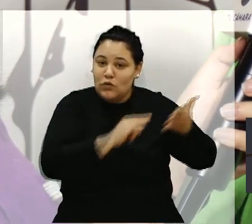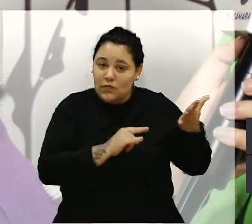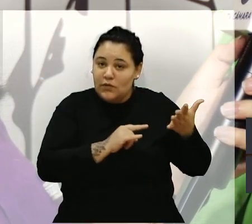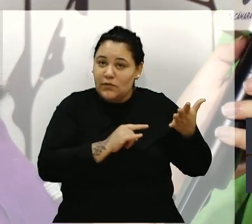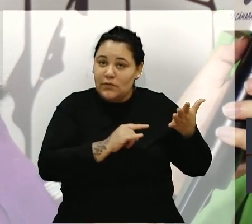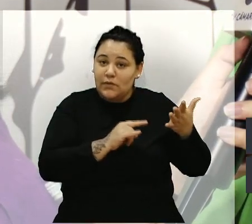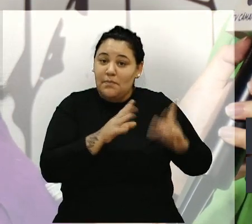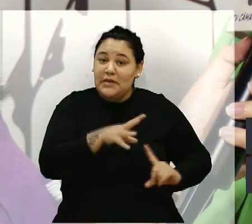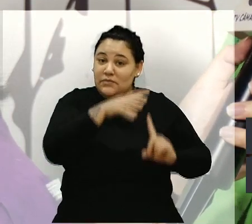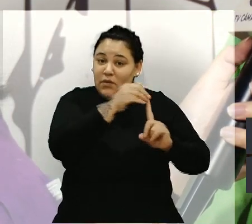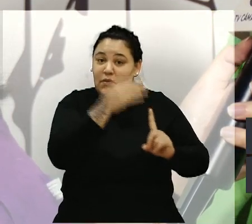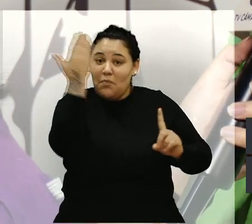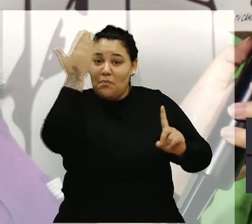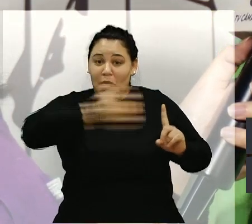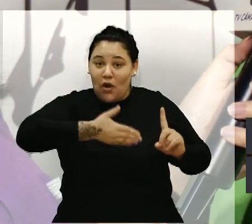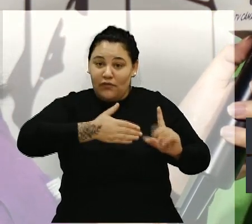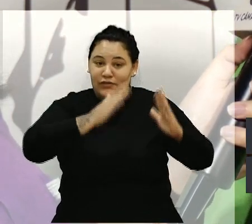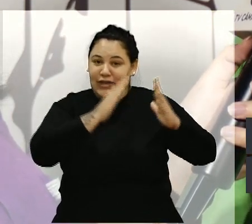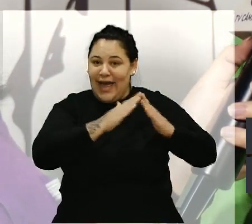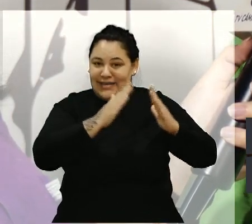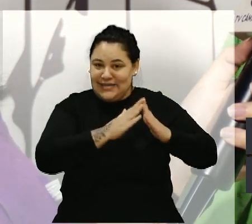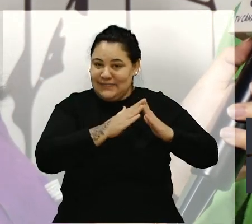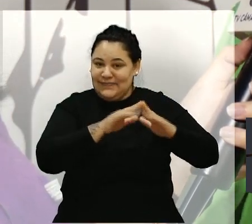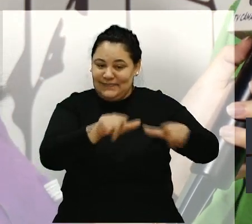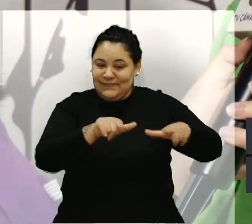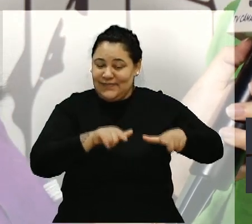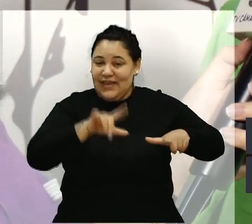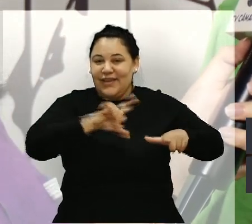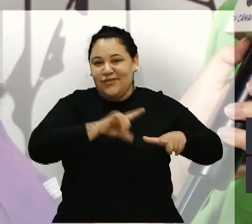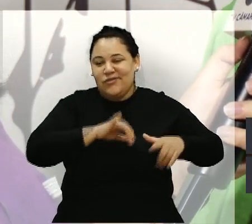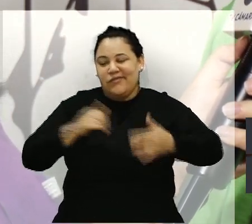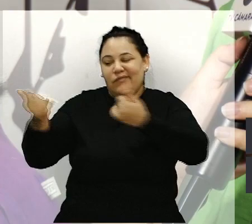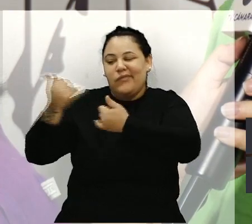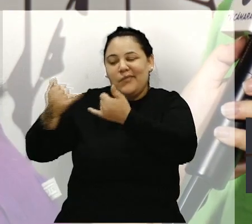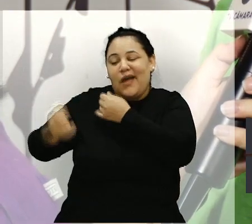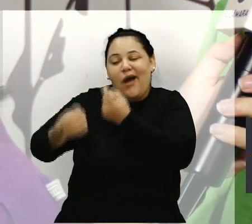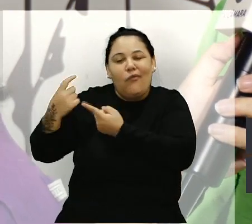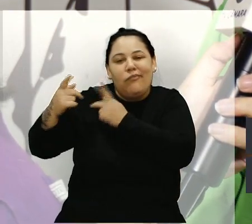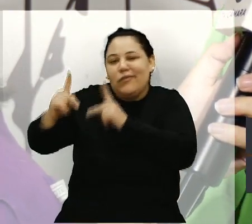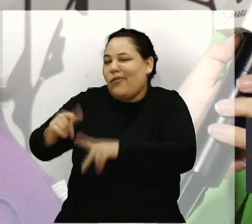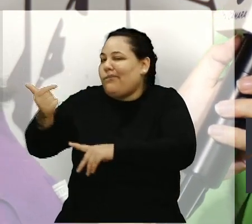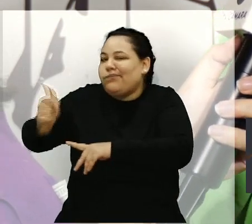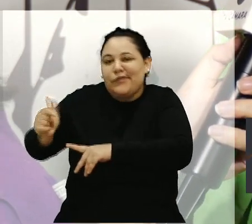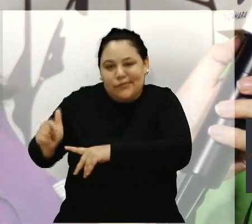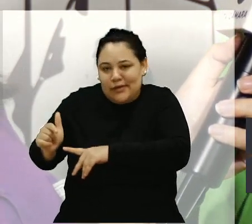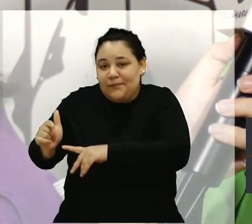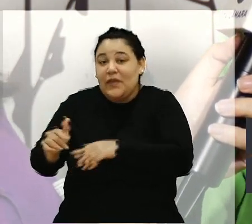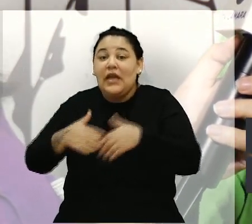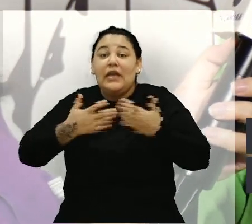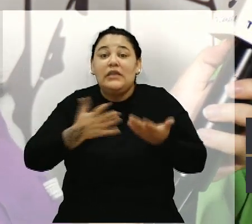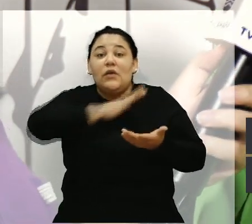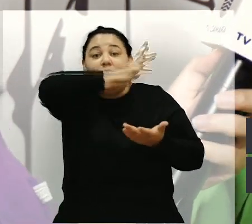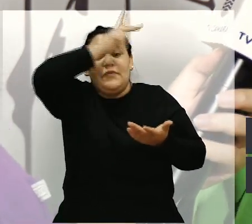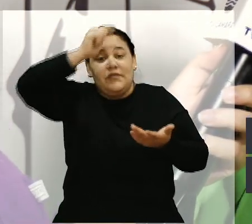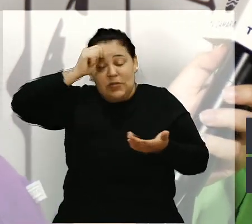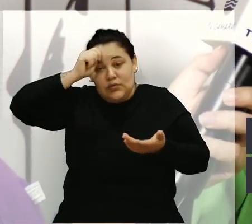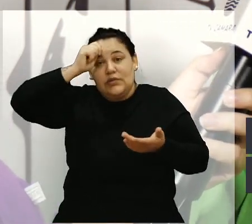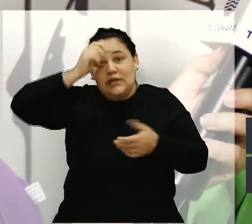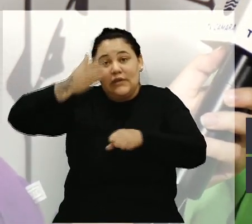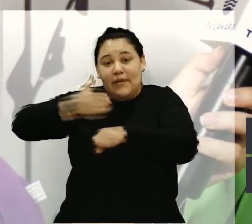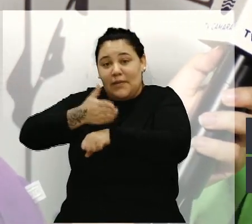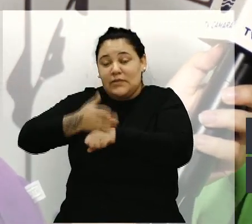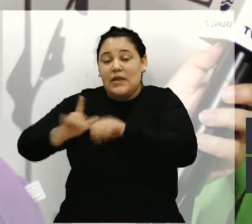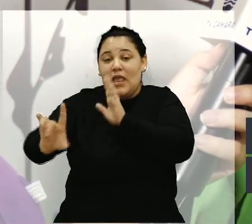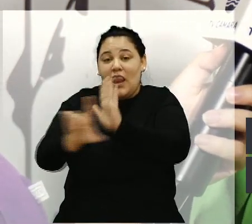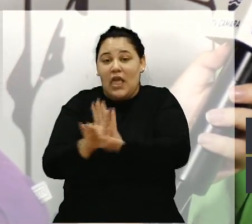de residência. Eu já tive a notícia de muitas pessoas que não têm. Então, a Prefeitura faz parte da lei